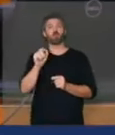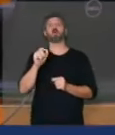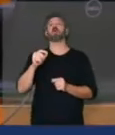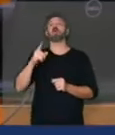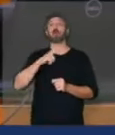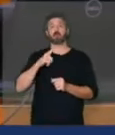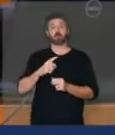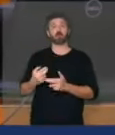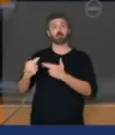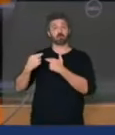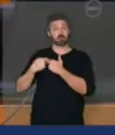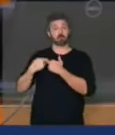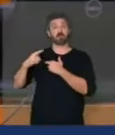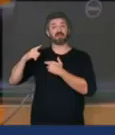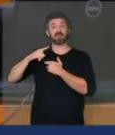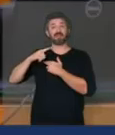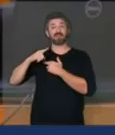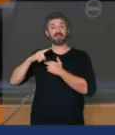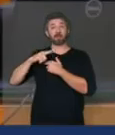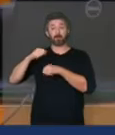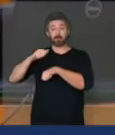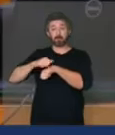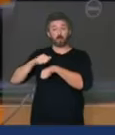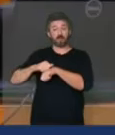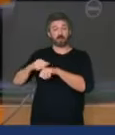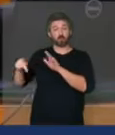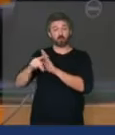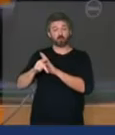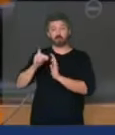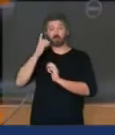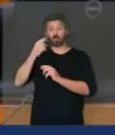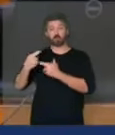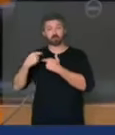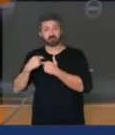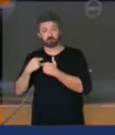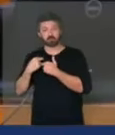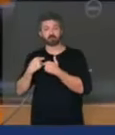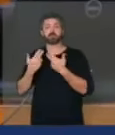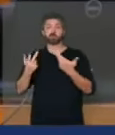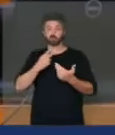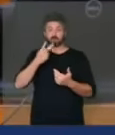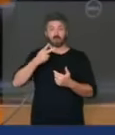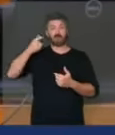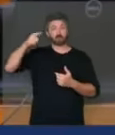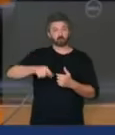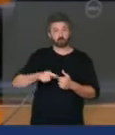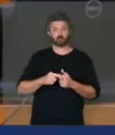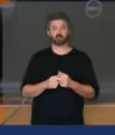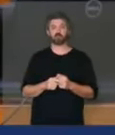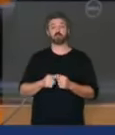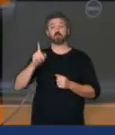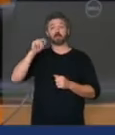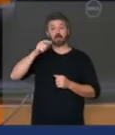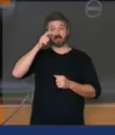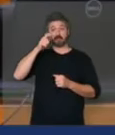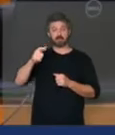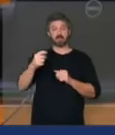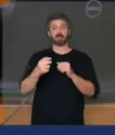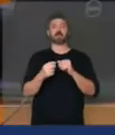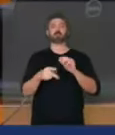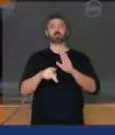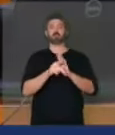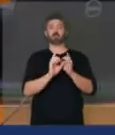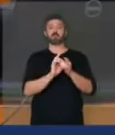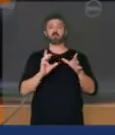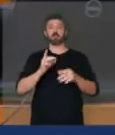pela imunidade parlamentar material. E nesse ponto, reitero ser do interesse do regime democrático